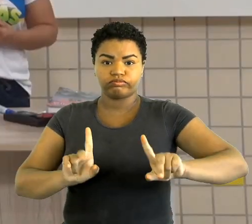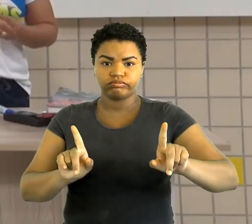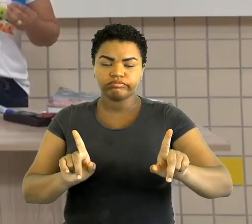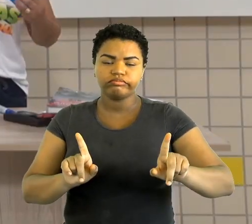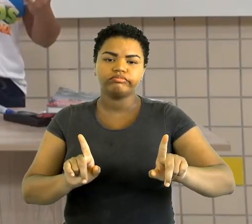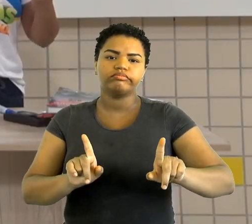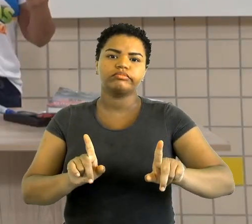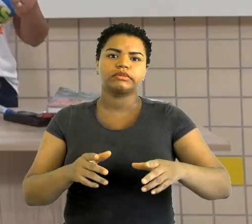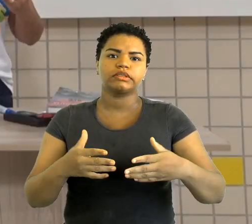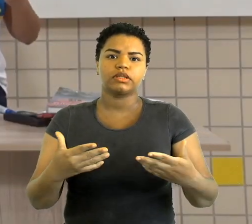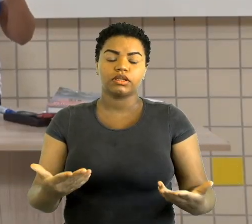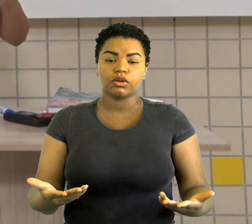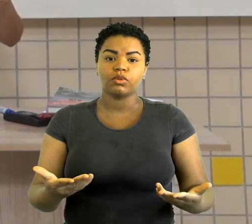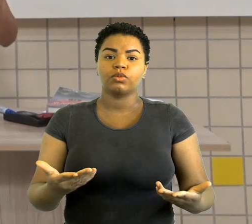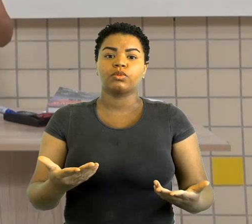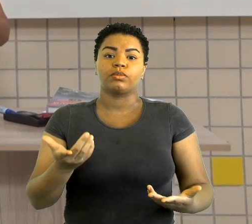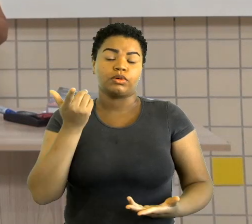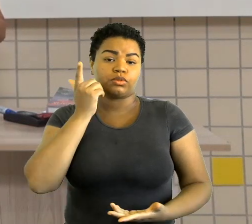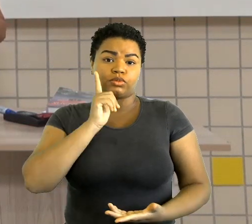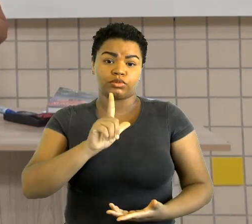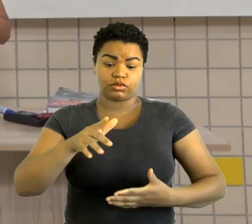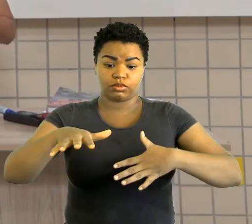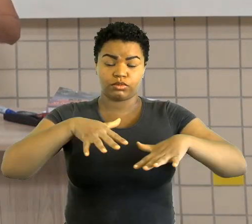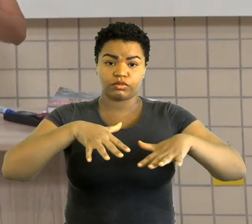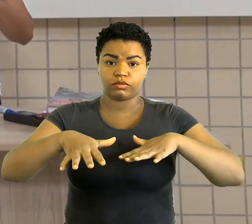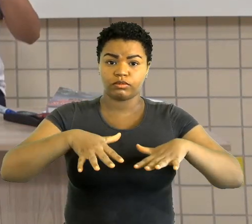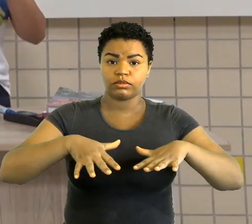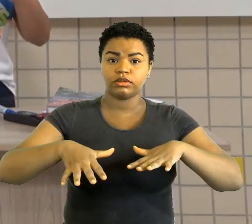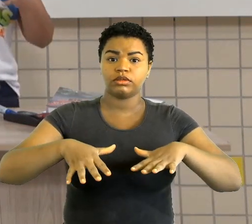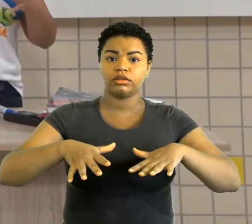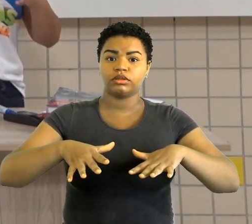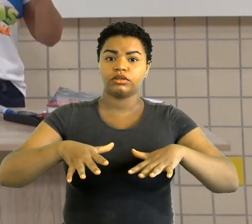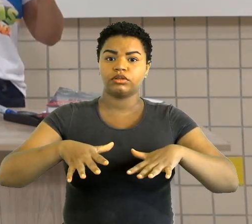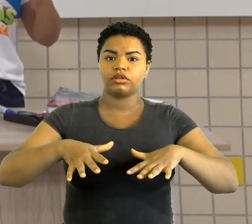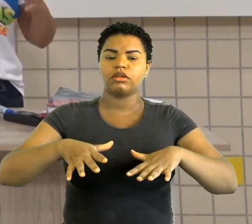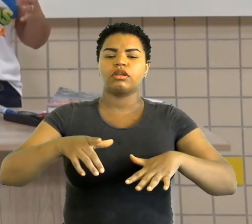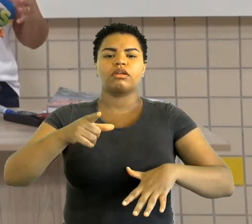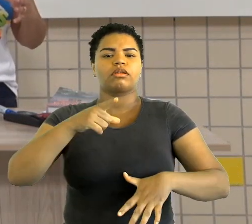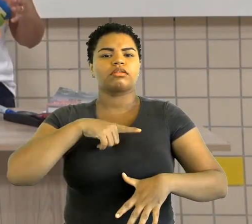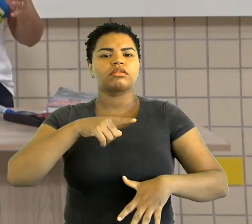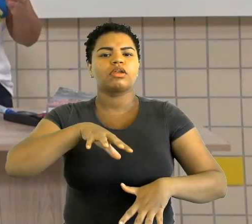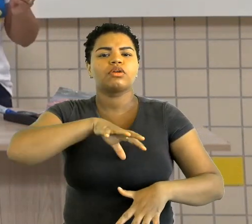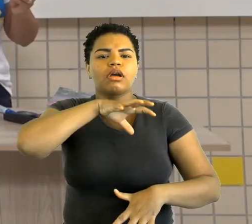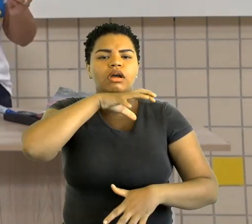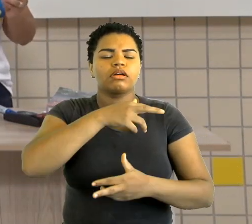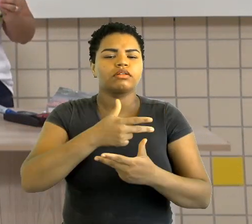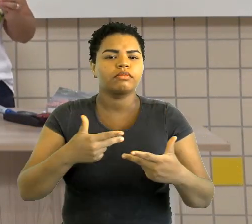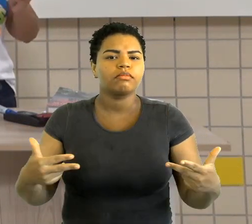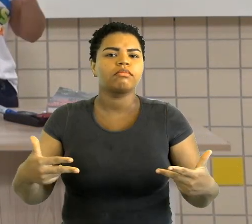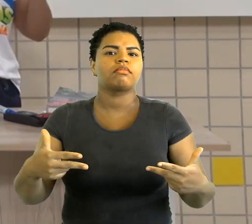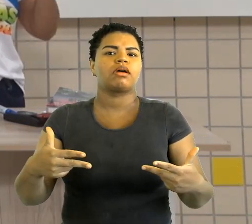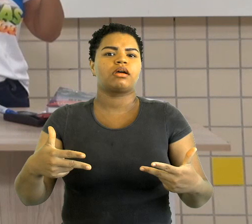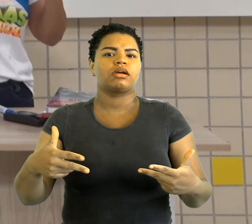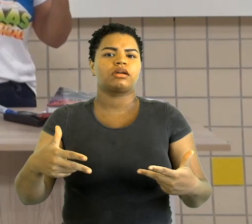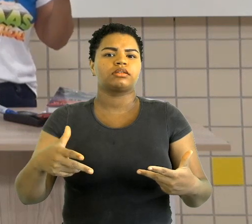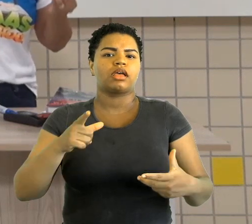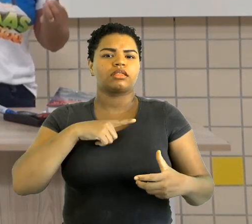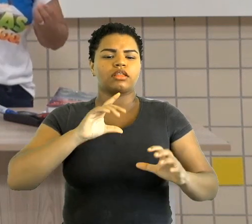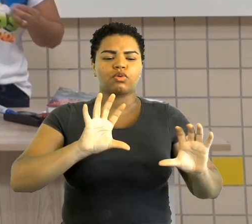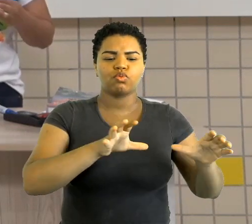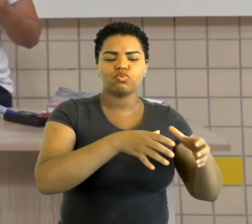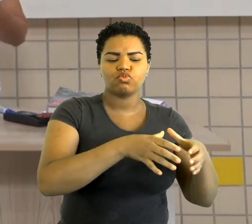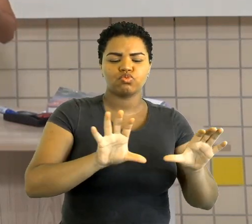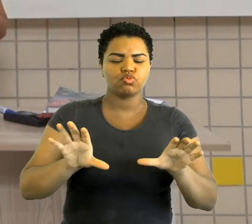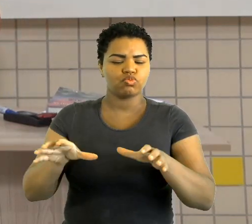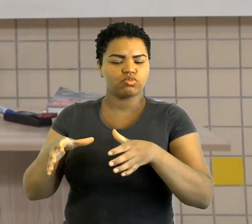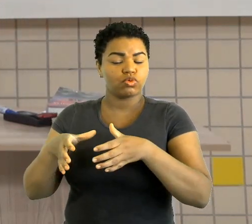isso, para esse tipo de movimento, os animais em si, eles são divididos em duas